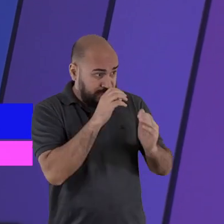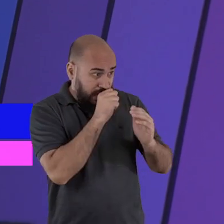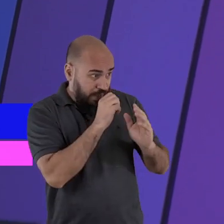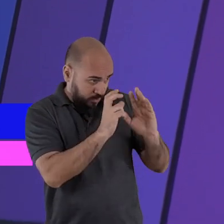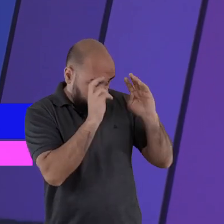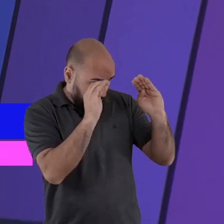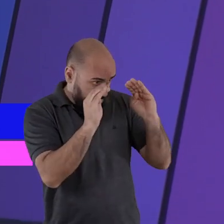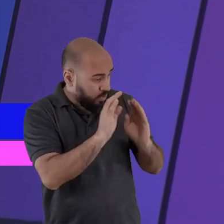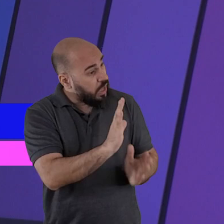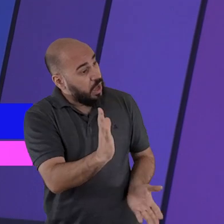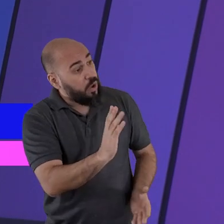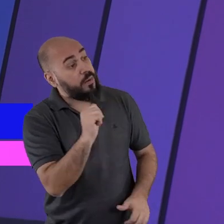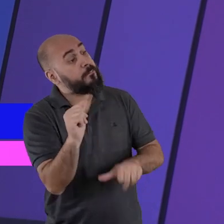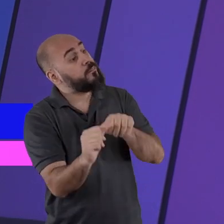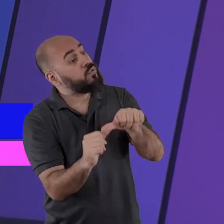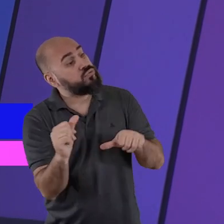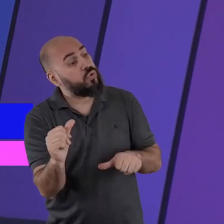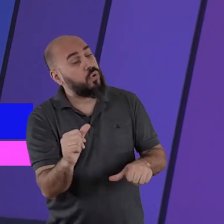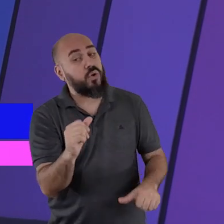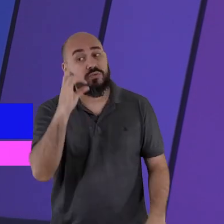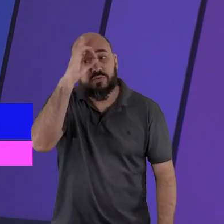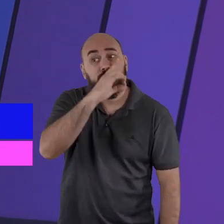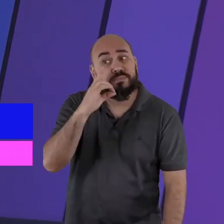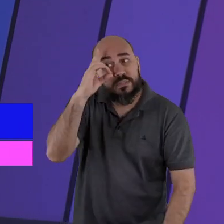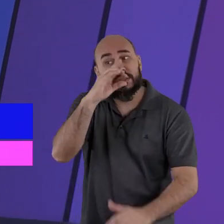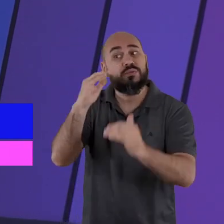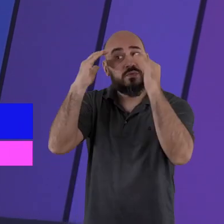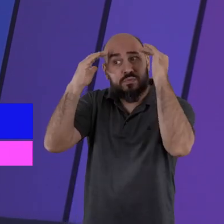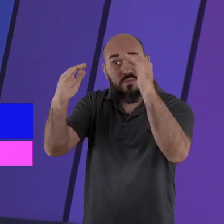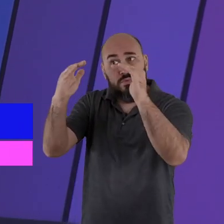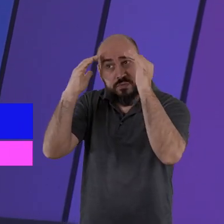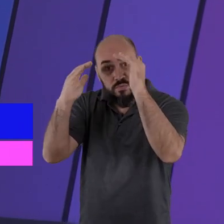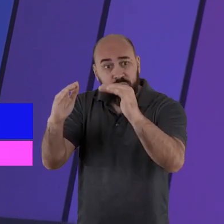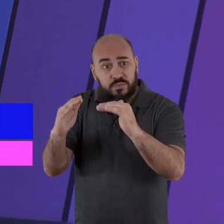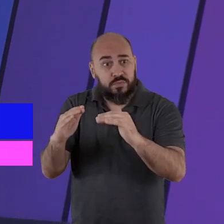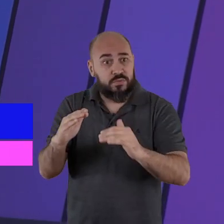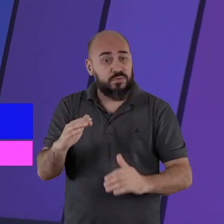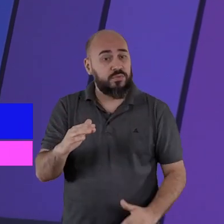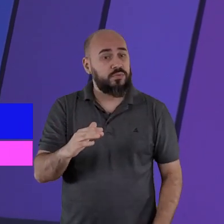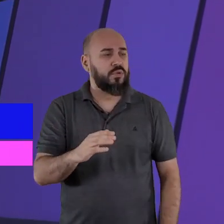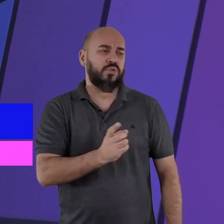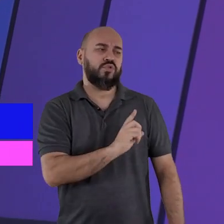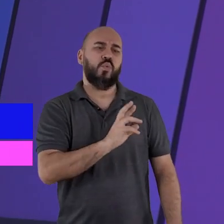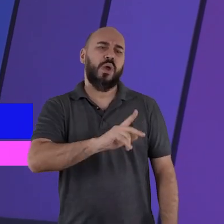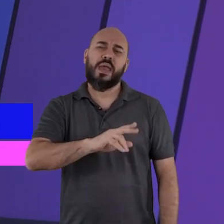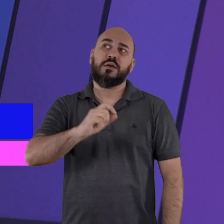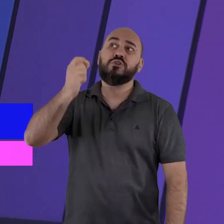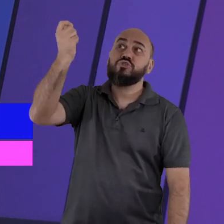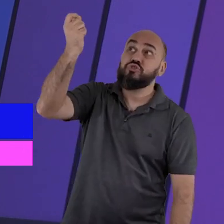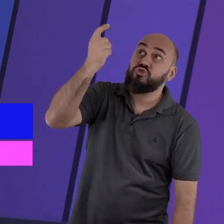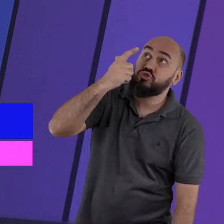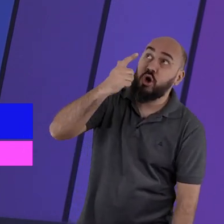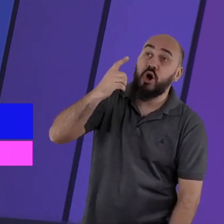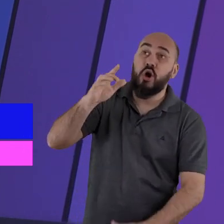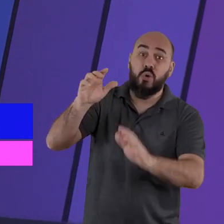é a adoração no domingo. Não é mais venerar o sol, mas venerar a Deus. Não é mais o sábado, mas é no domingo. Então ele